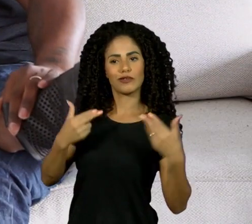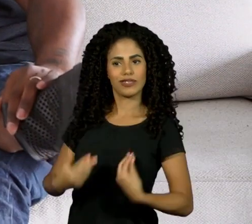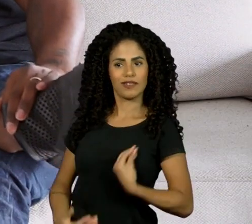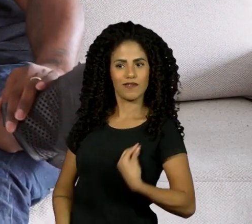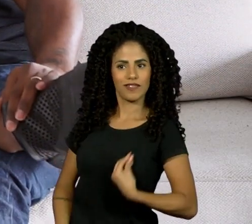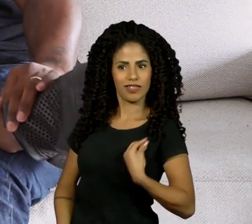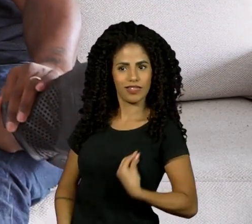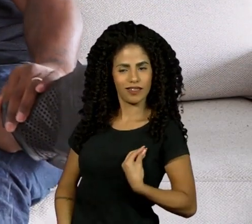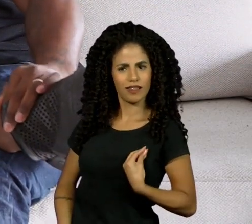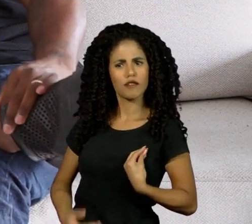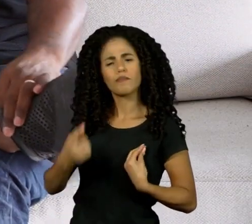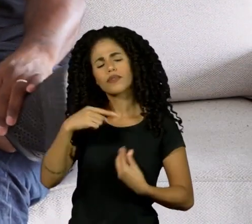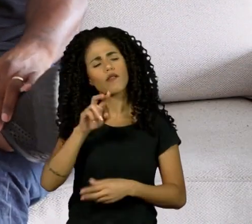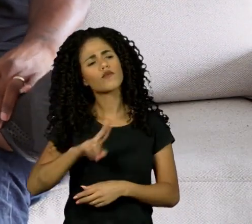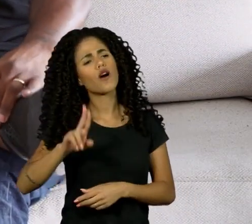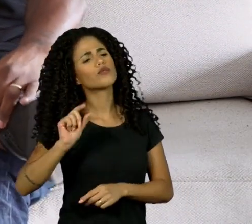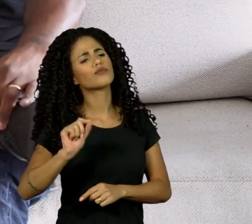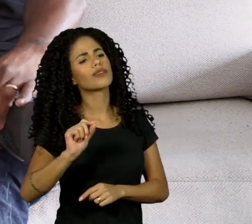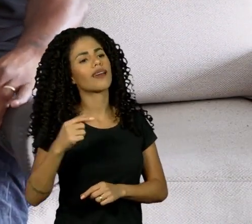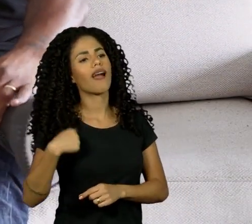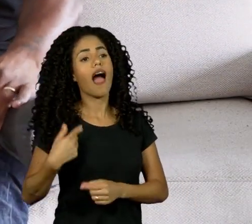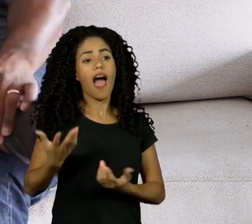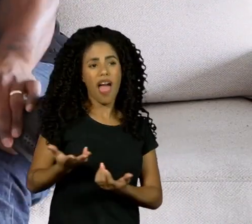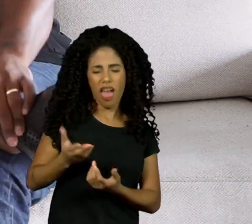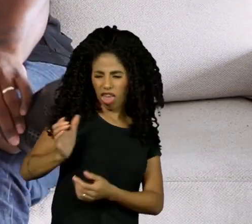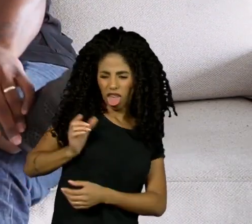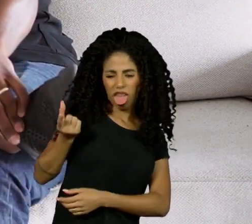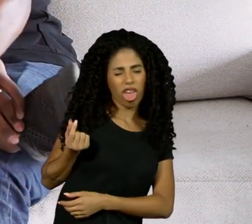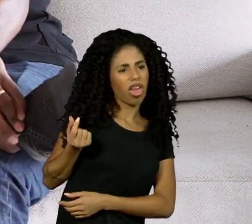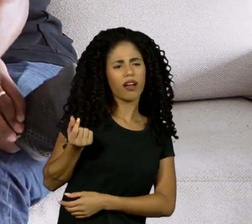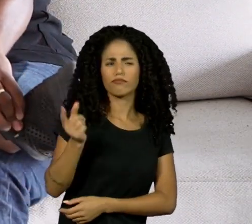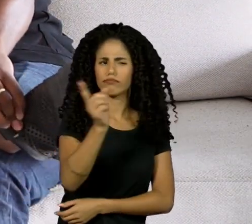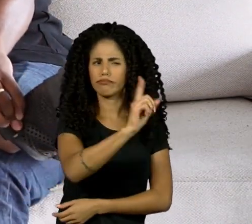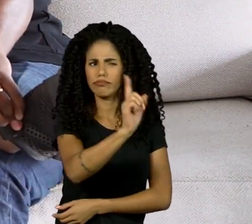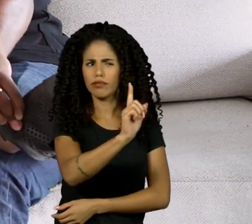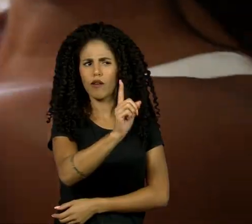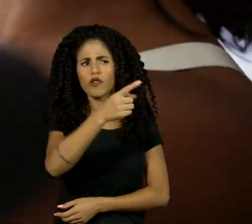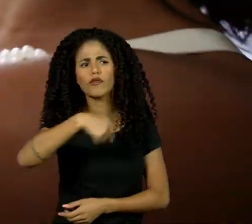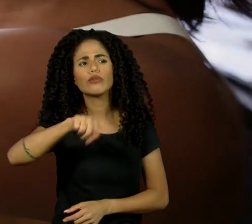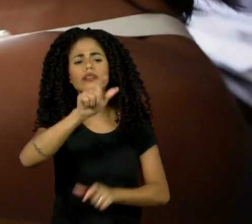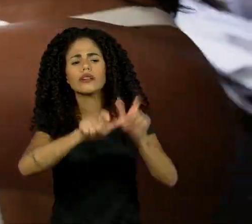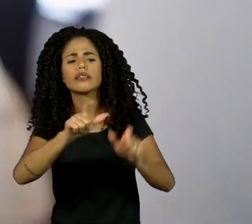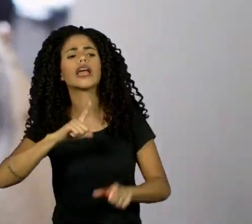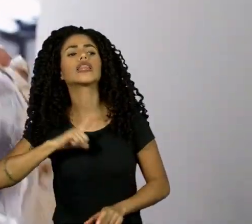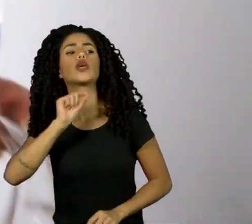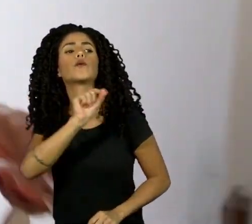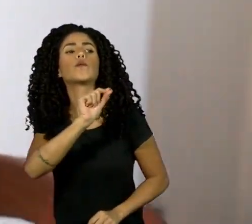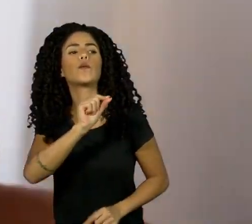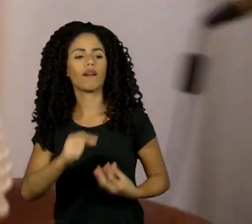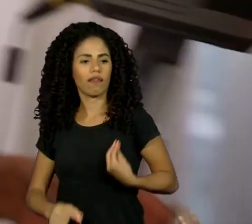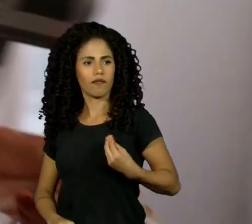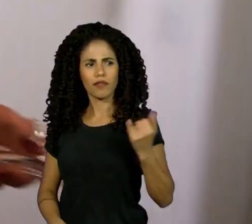isso. Ser milionário, como eu sempre digo, ser milionário não é só de dinheiro. E você, é milionário de quê?